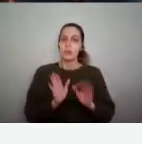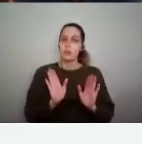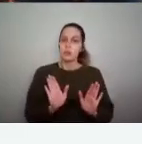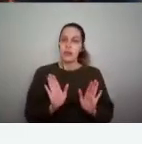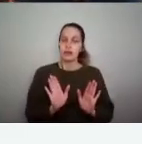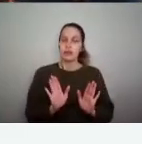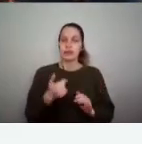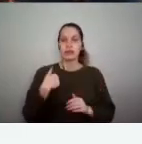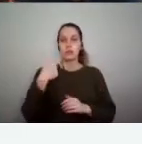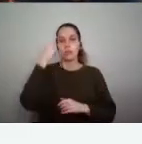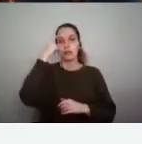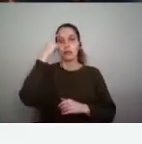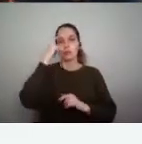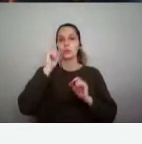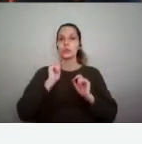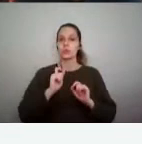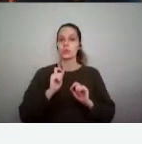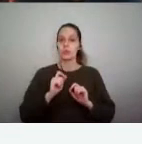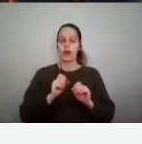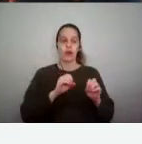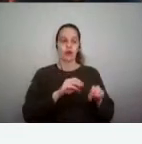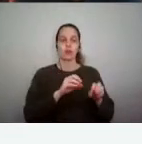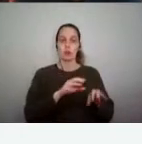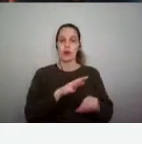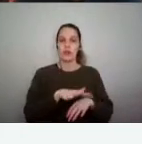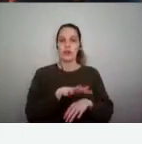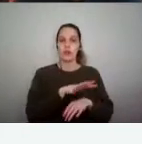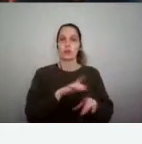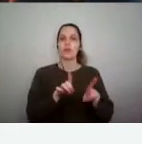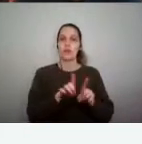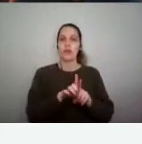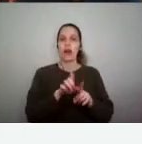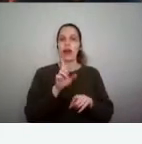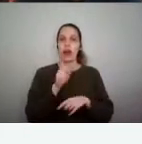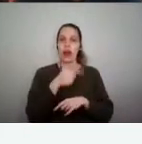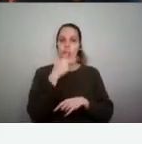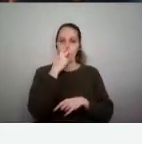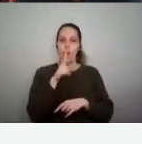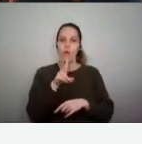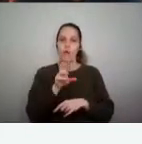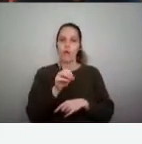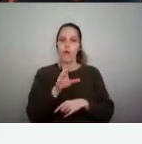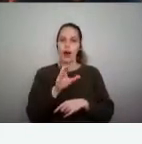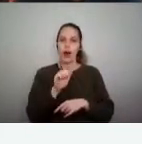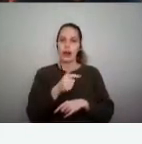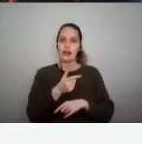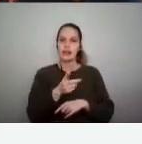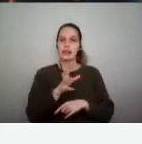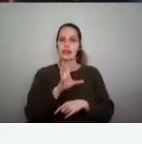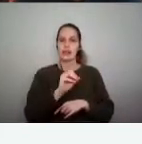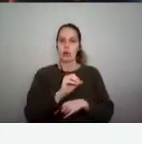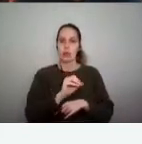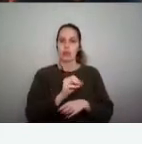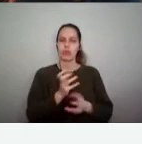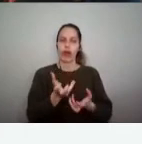eu penso que educação também é vocação, né? É desejo, é vocação de estar nesse